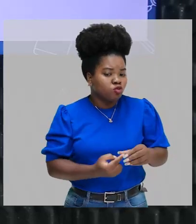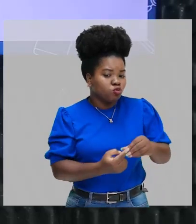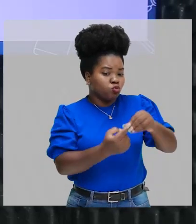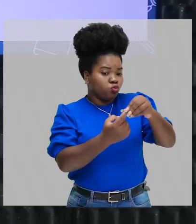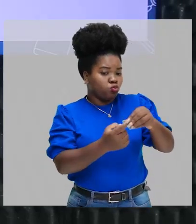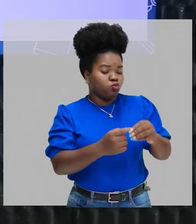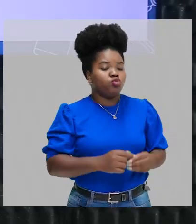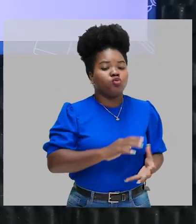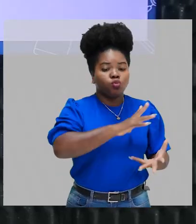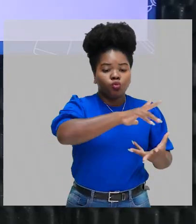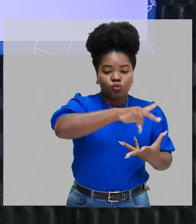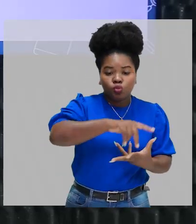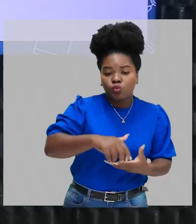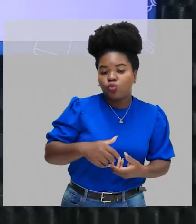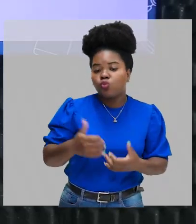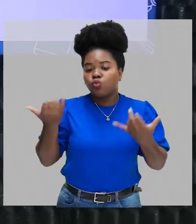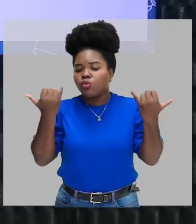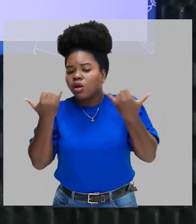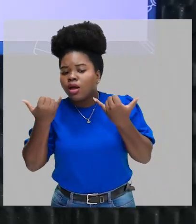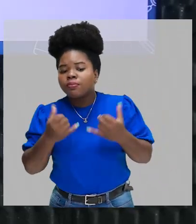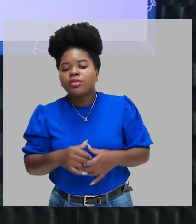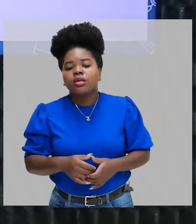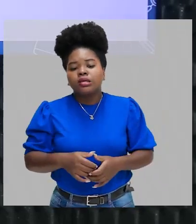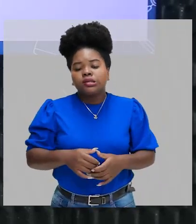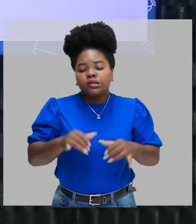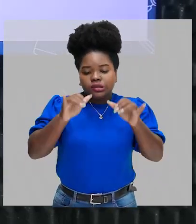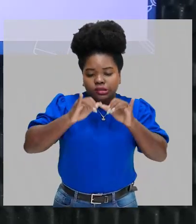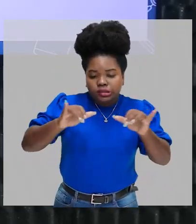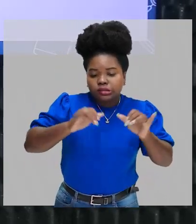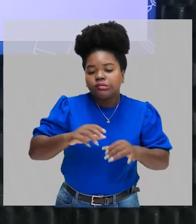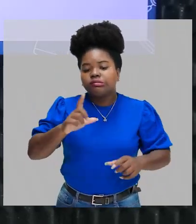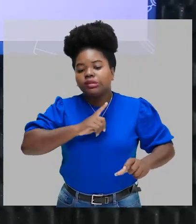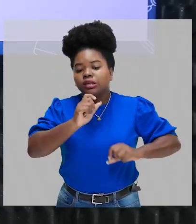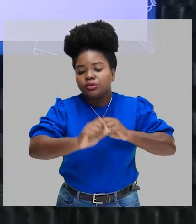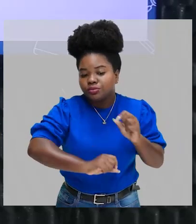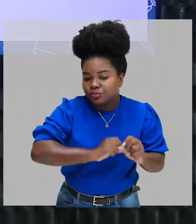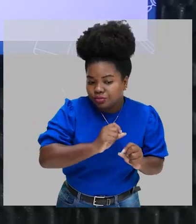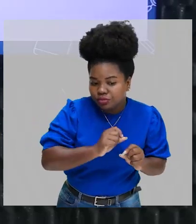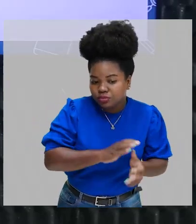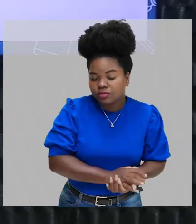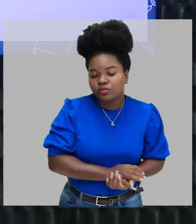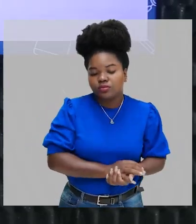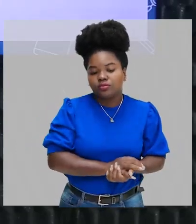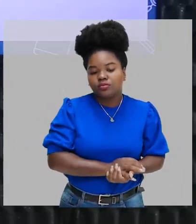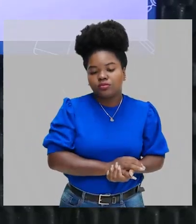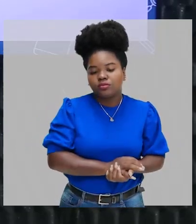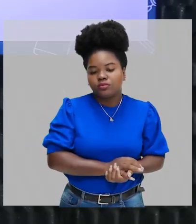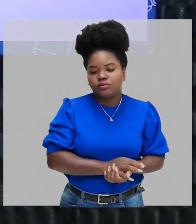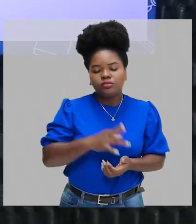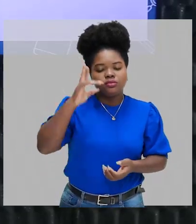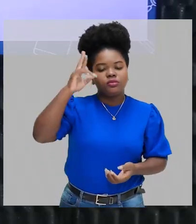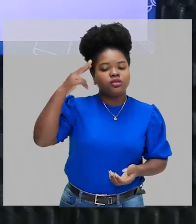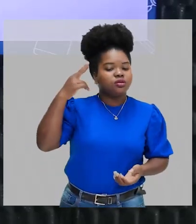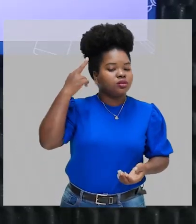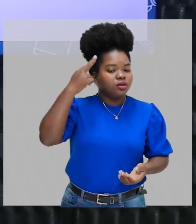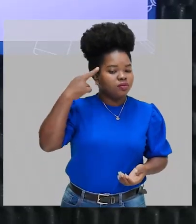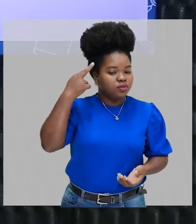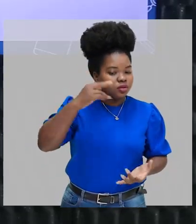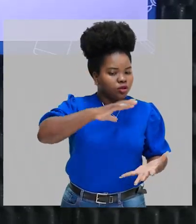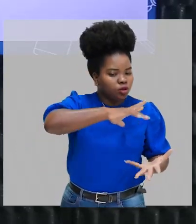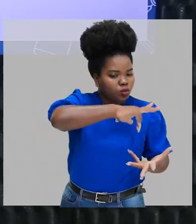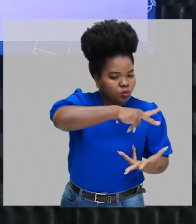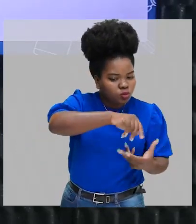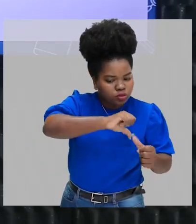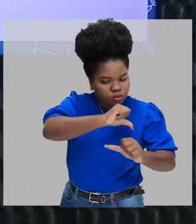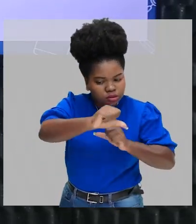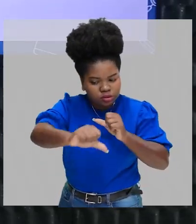anterior, tem-se a noção de que o mundo se transformaria numa aldeia global e de